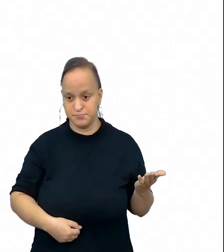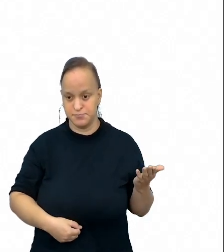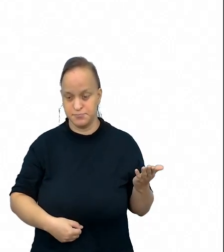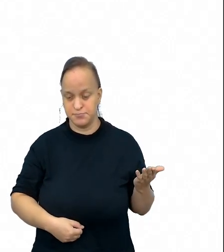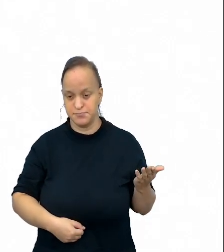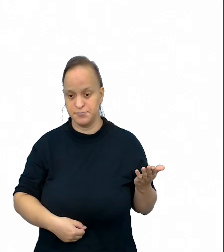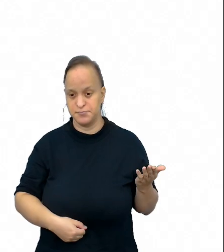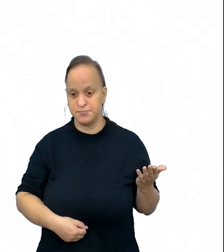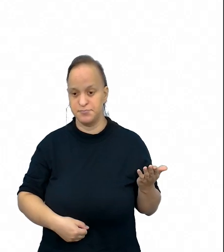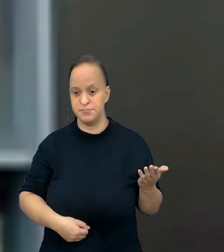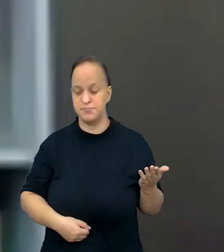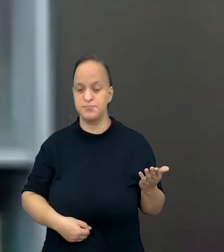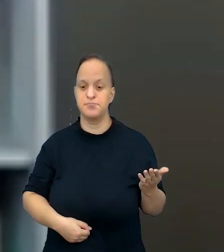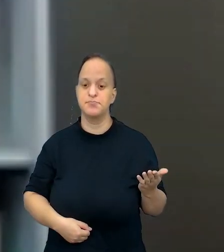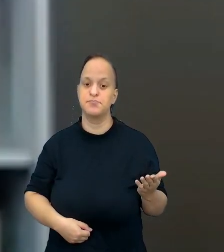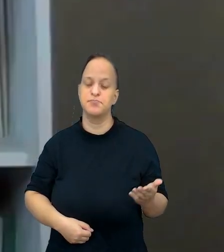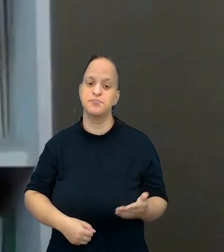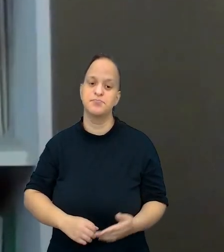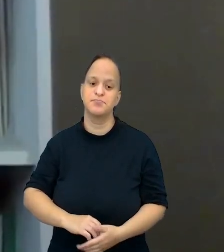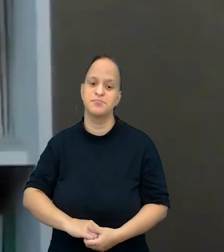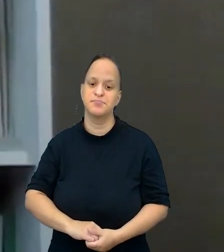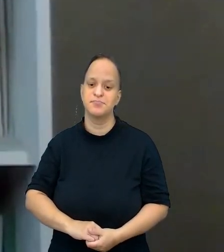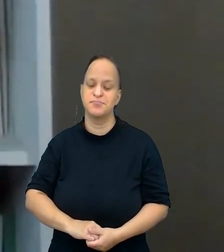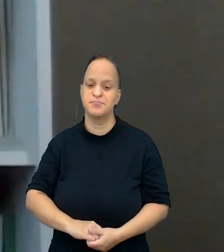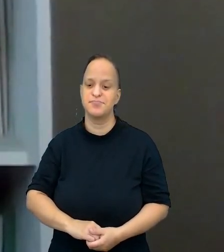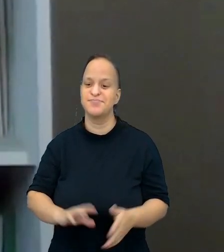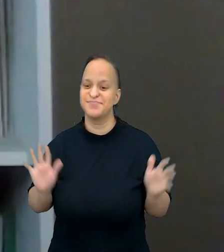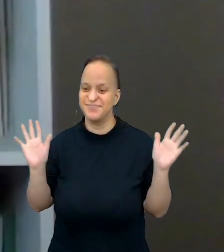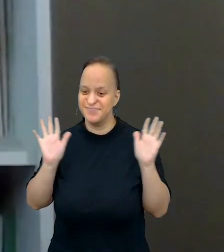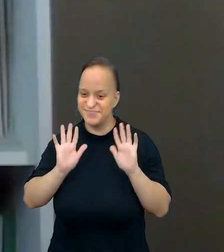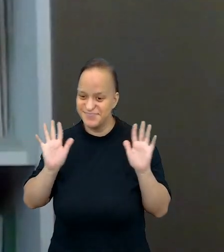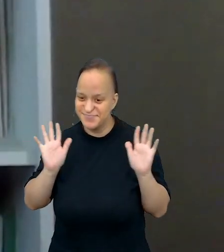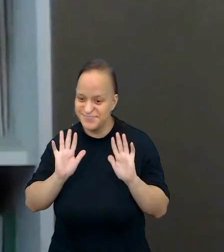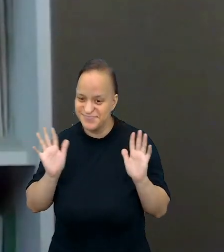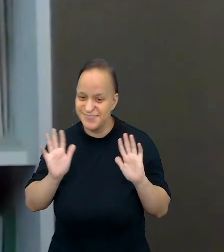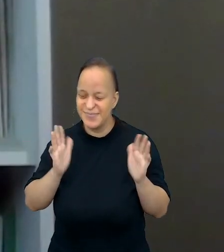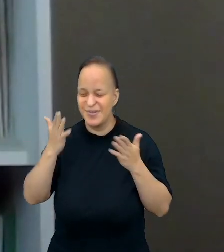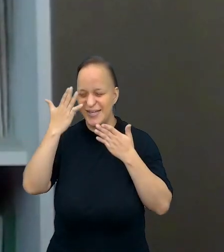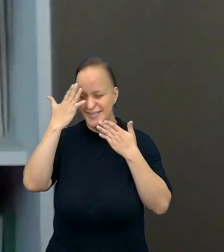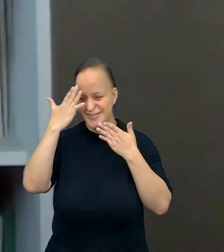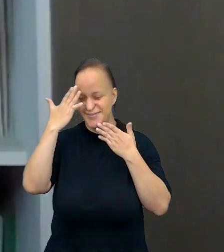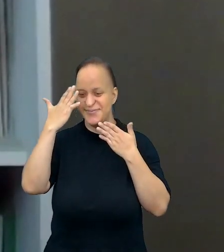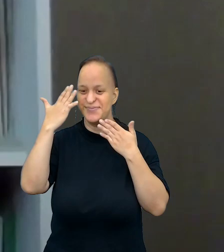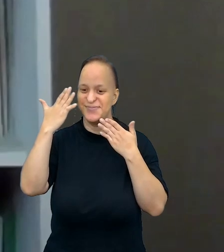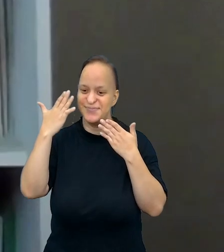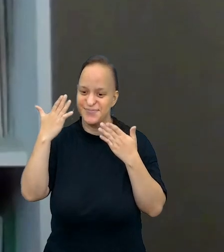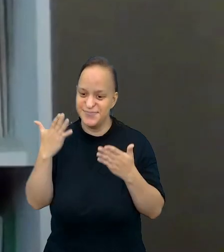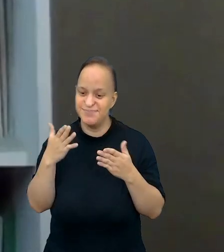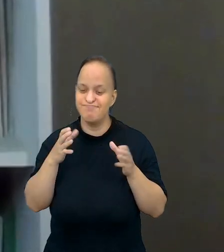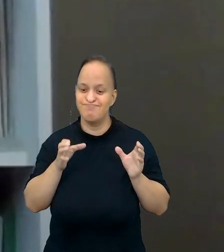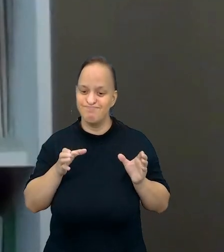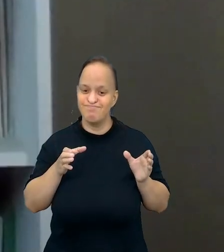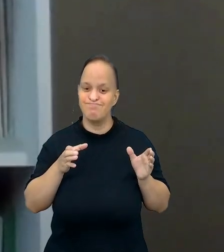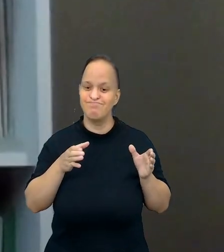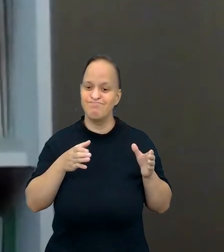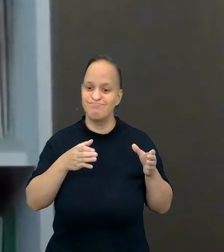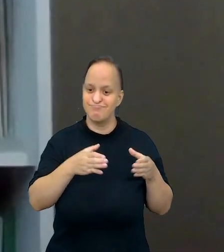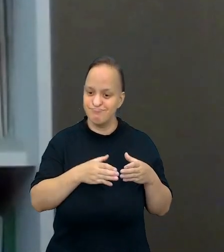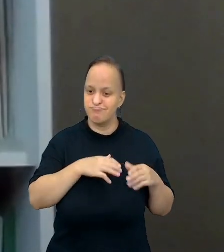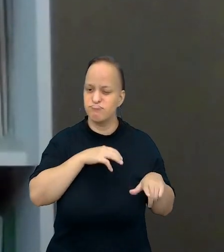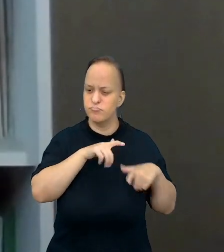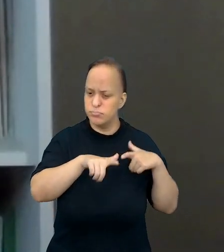vídeo. E aqui eu vou descompartilhando, me despedindo e agradecendo a toda a equipe, né, que aqui